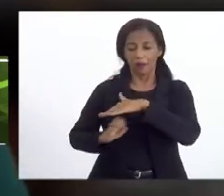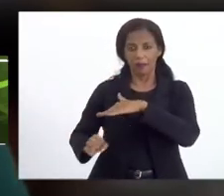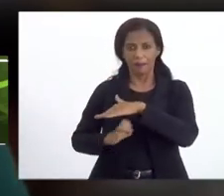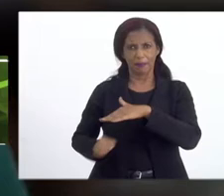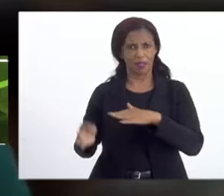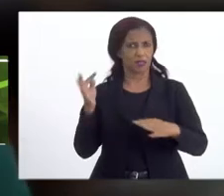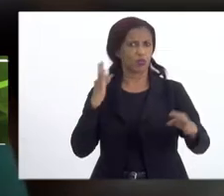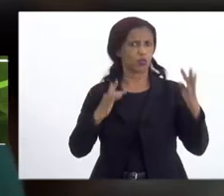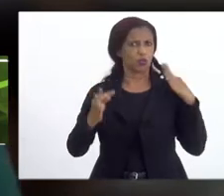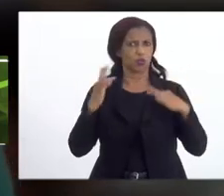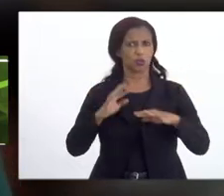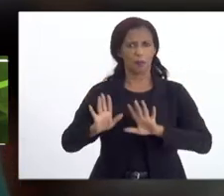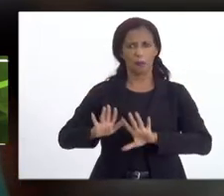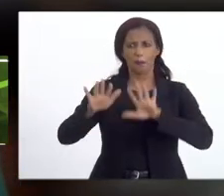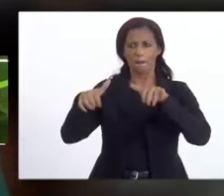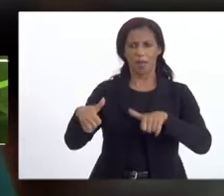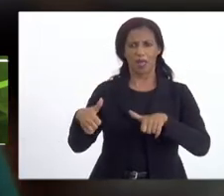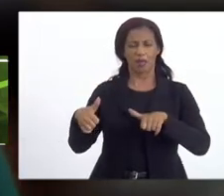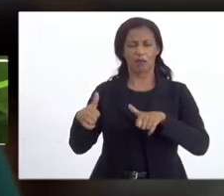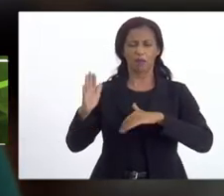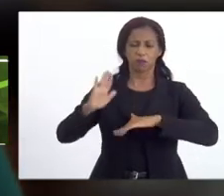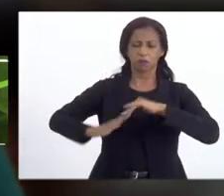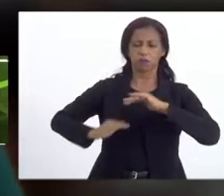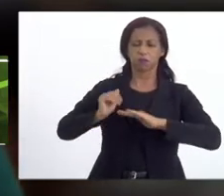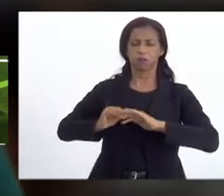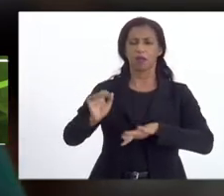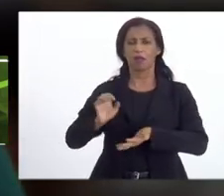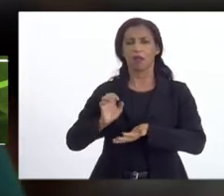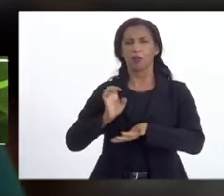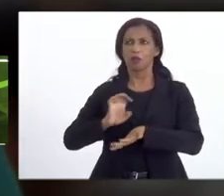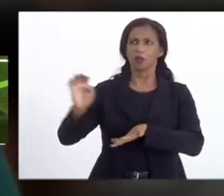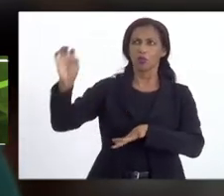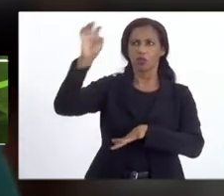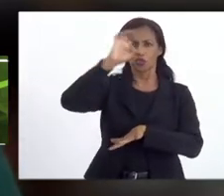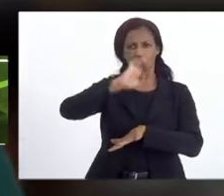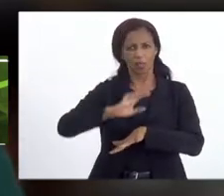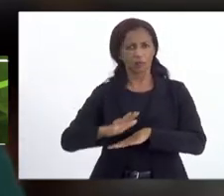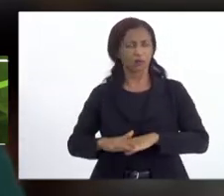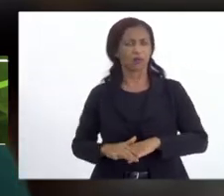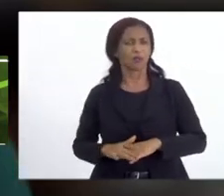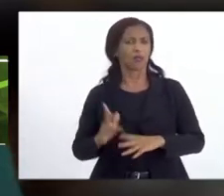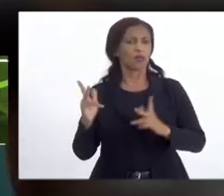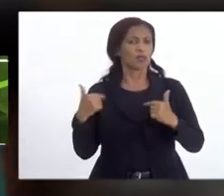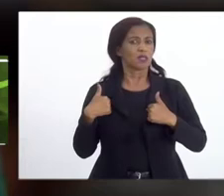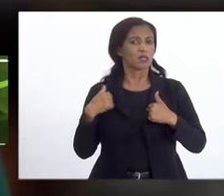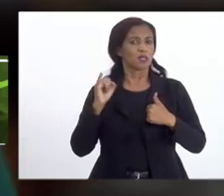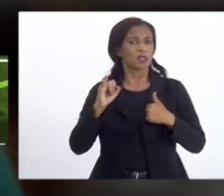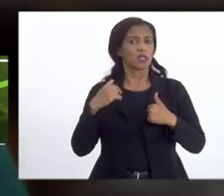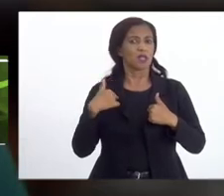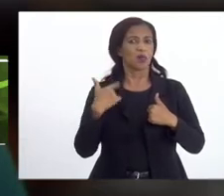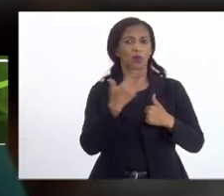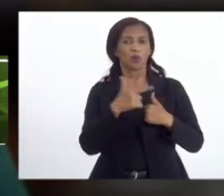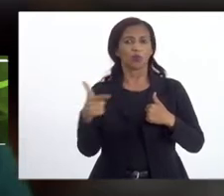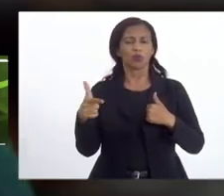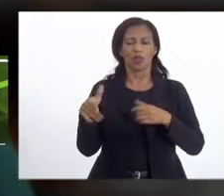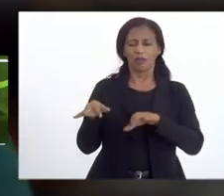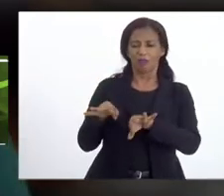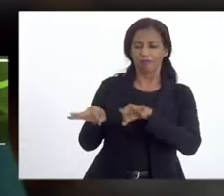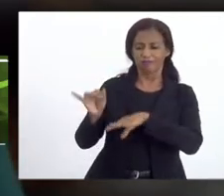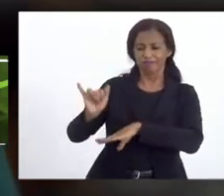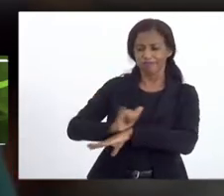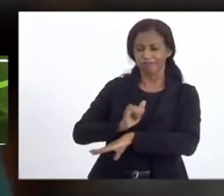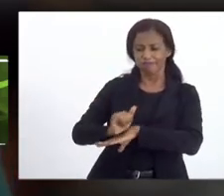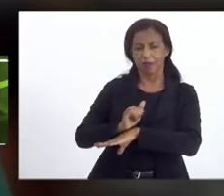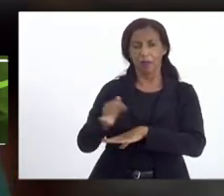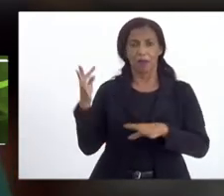rede de agências de turismo muito bem informada nos outros estados sobre o Rio de Janeiro, se eu não crio rotas e condições para que